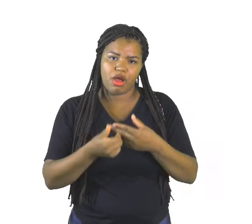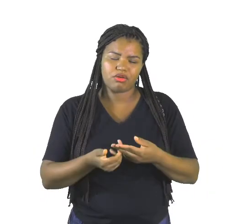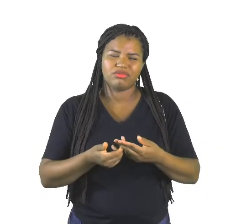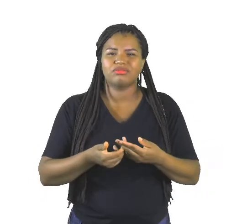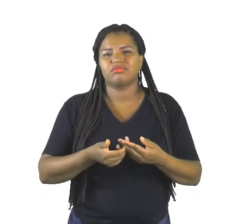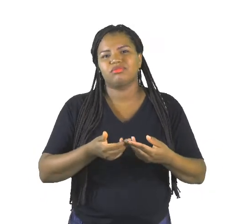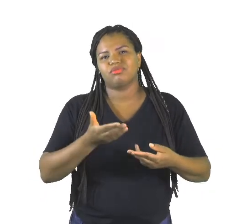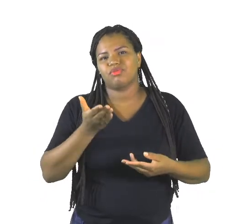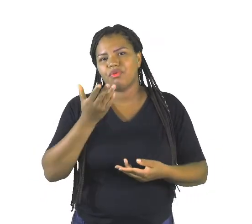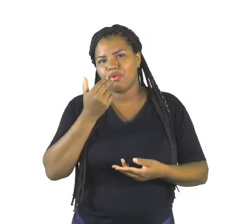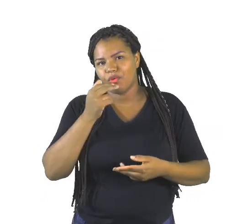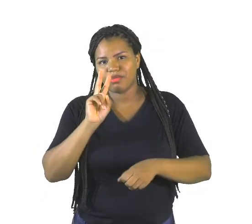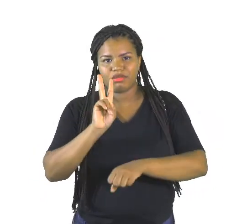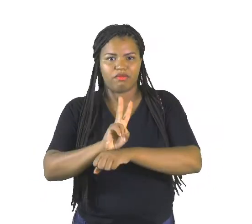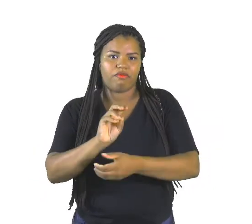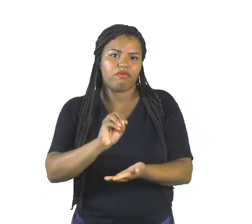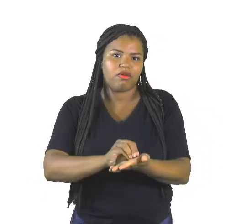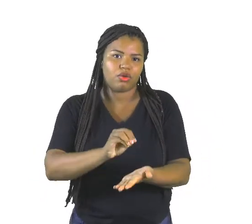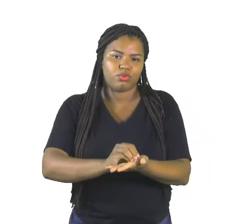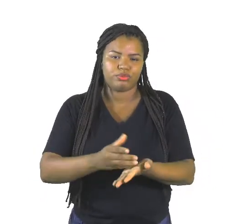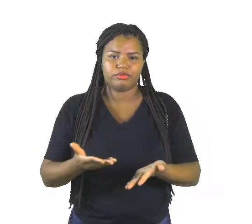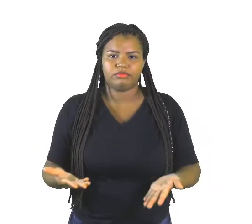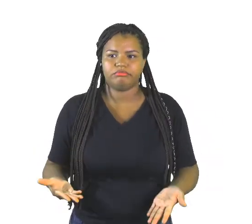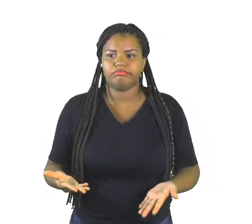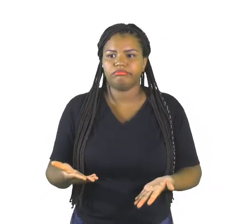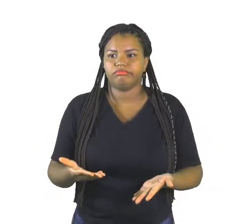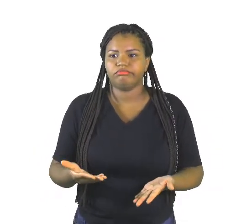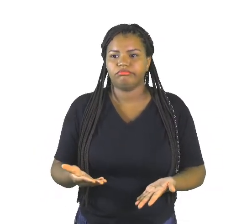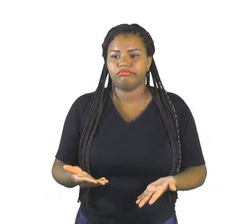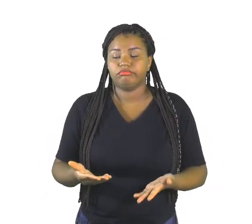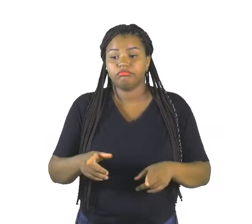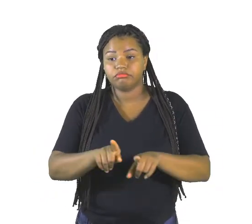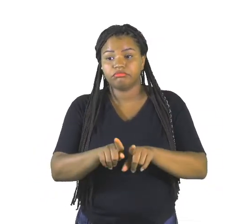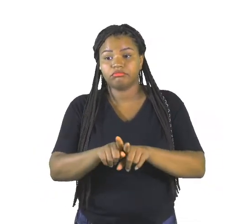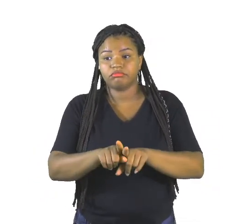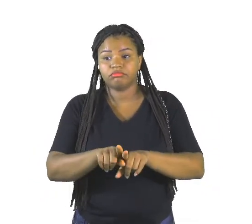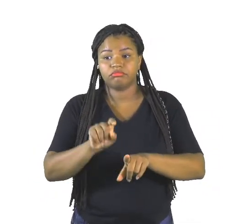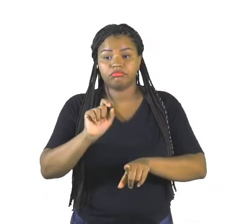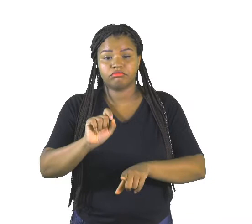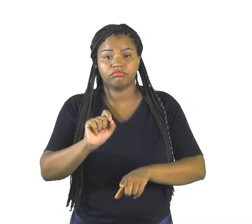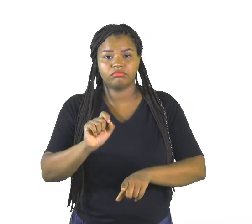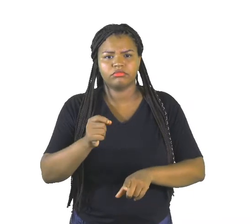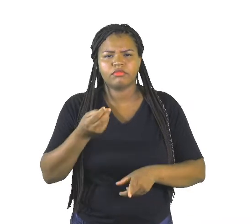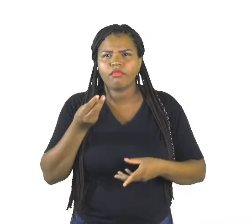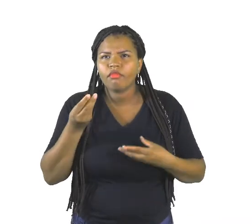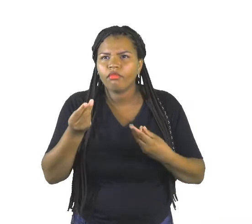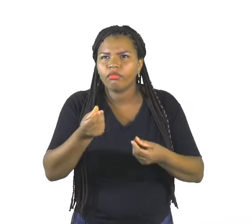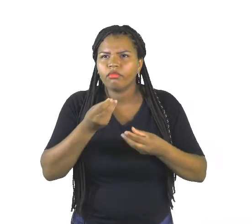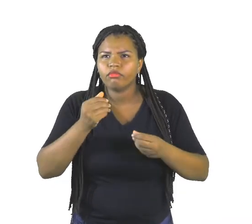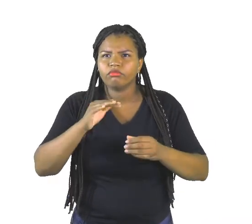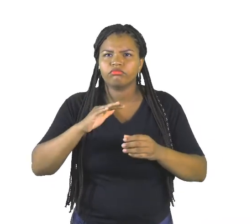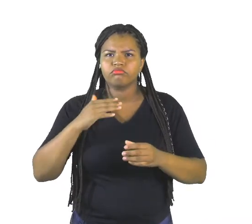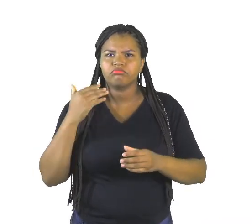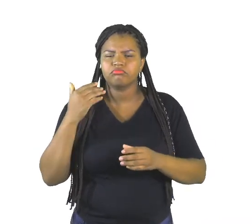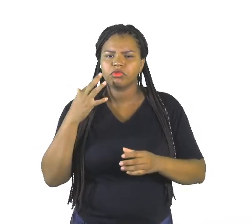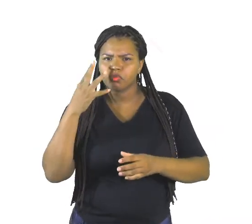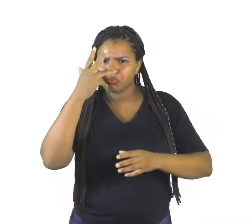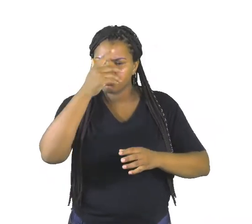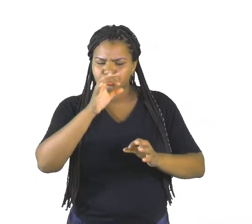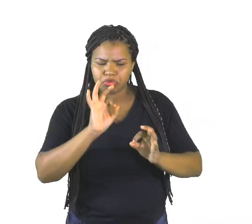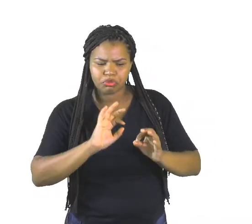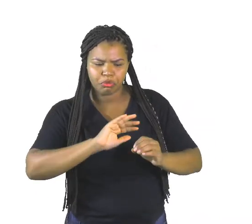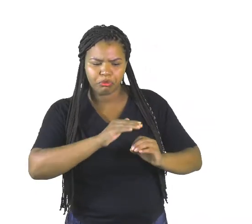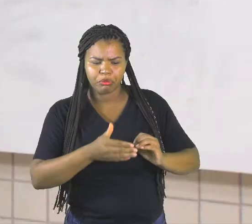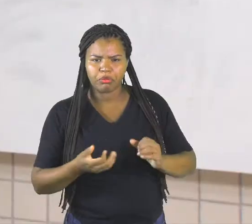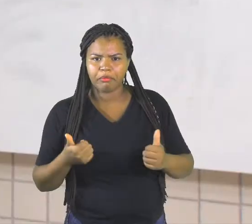bem conservado. E outra coisa também é manter o sabor, a aparência e a nutrição desse alimento. Se você